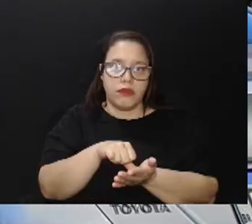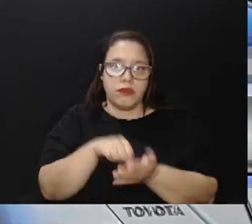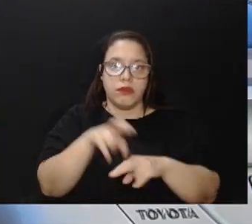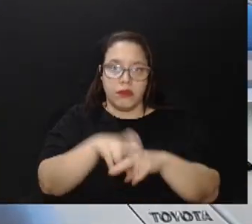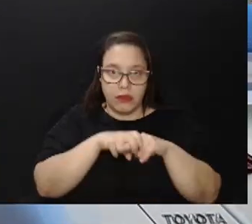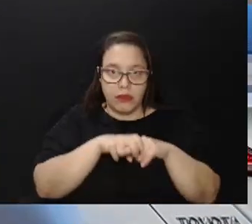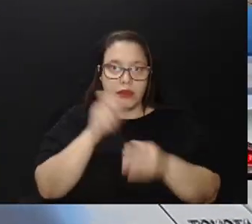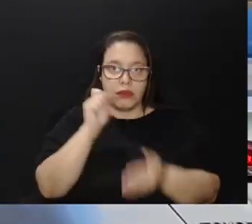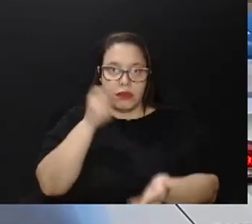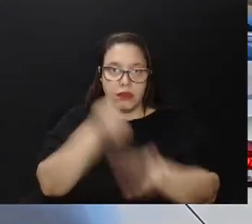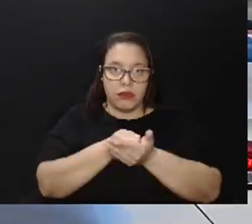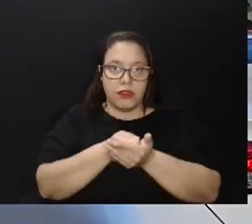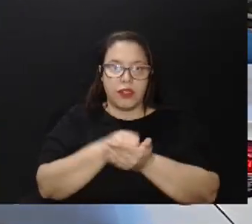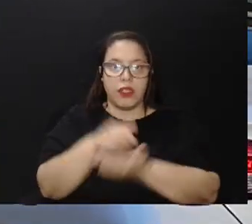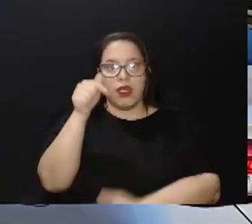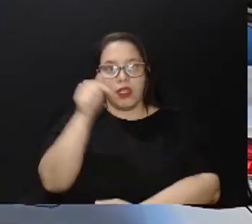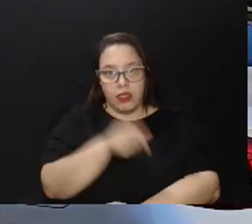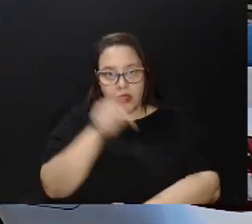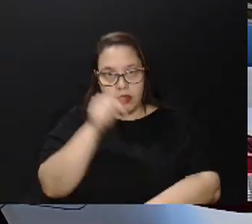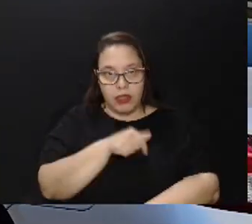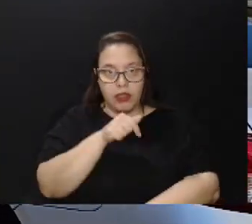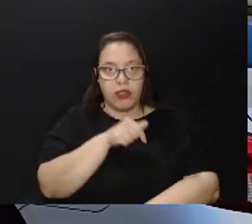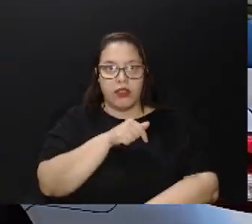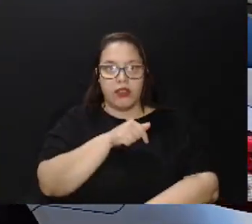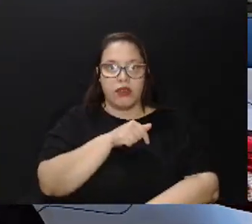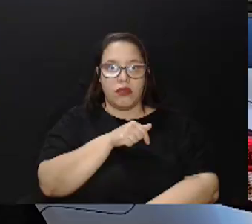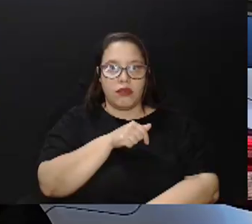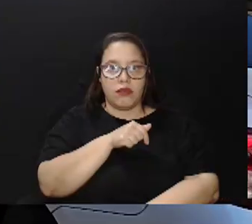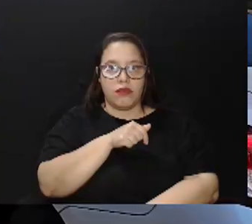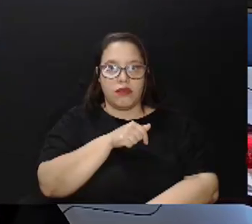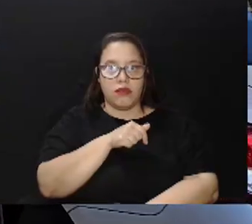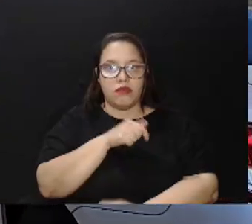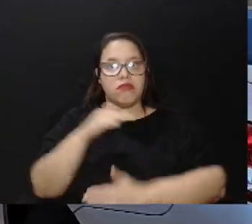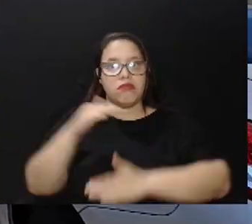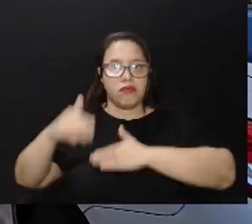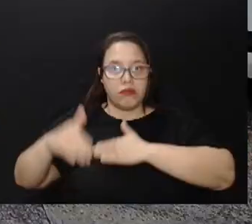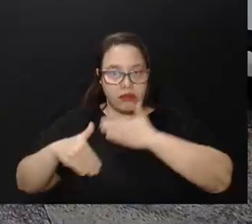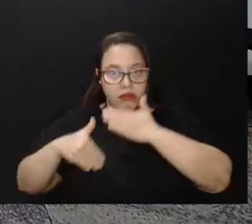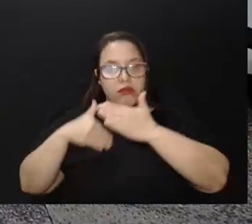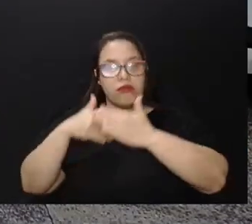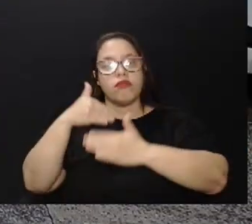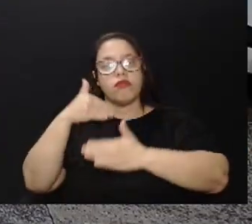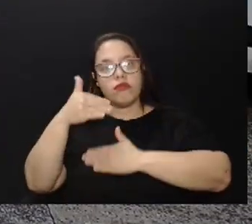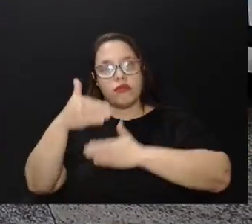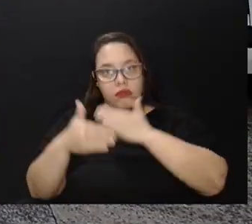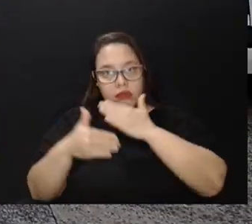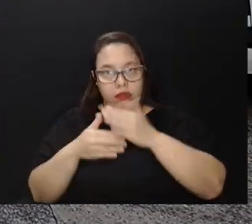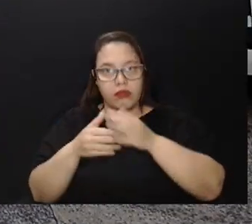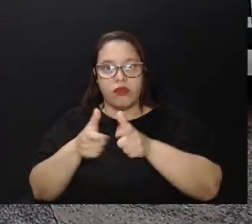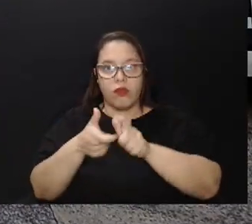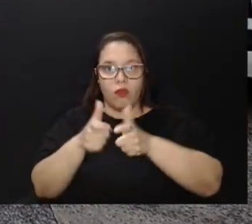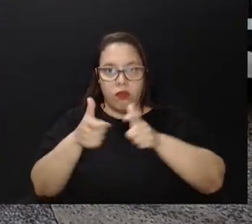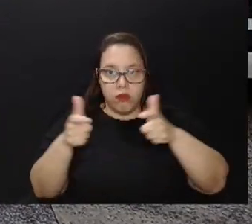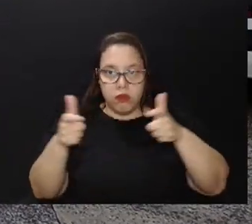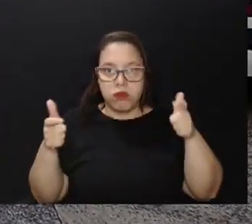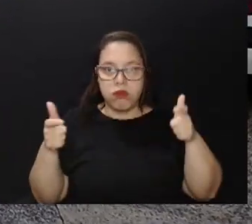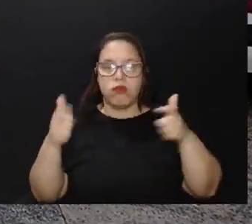aqui, e com o tempo que foi crescendo. Muitas pessoas